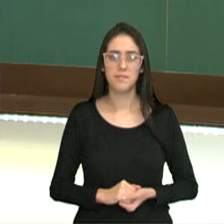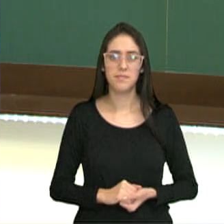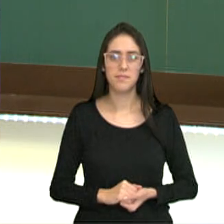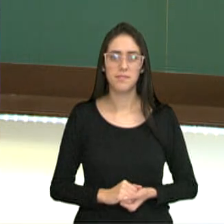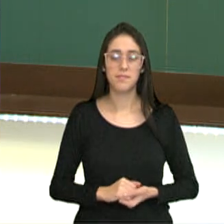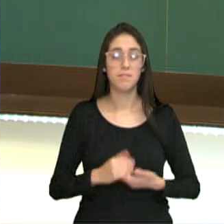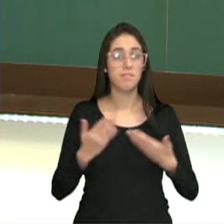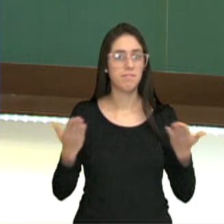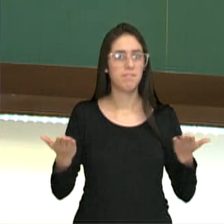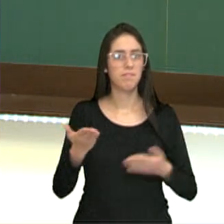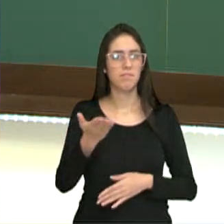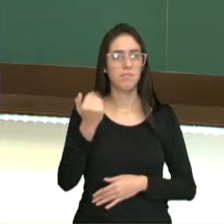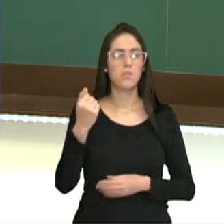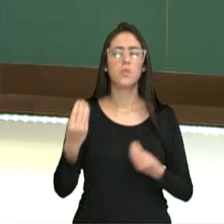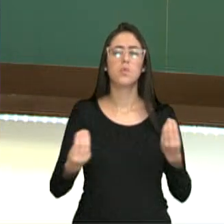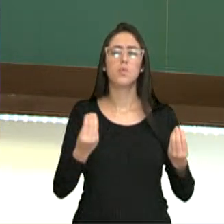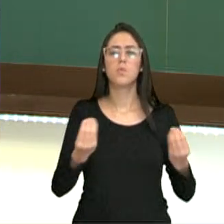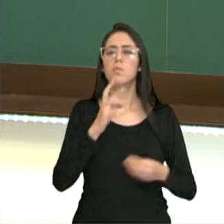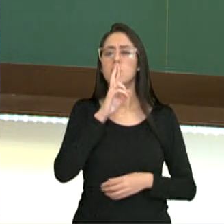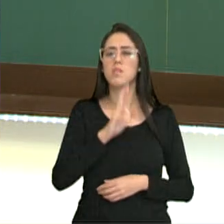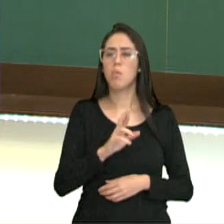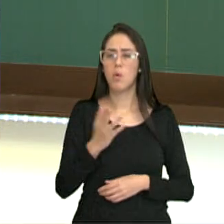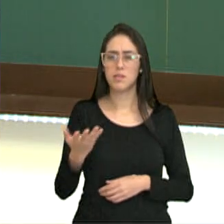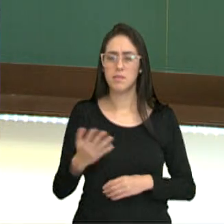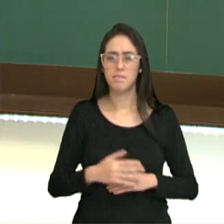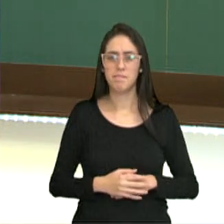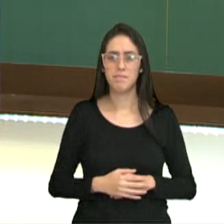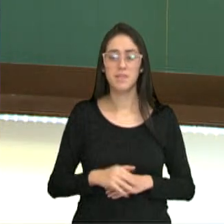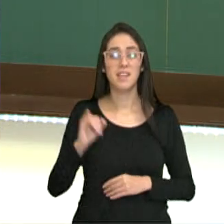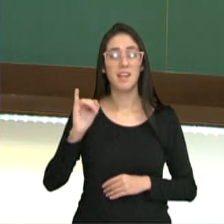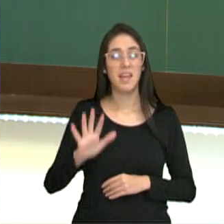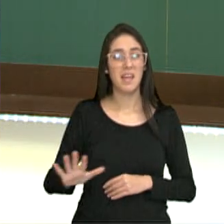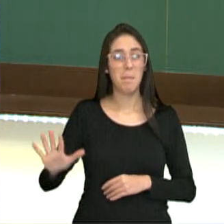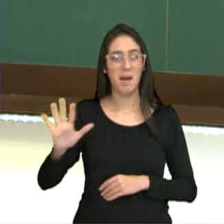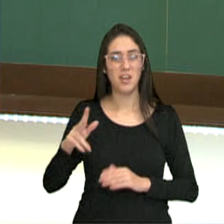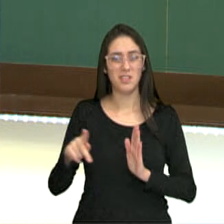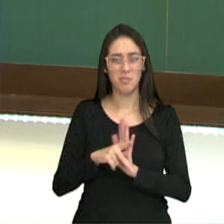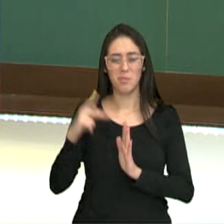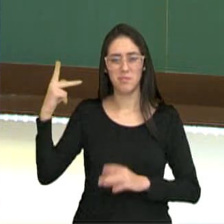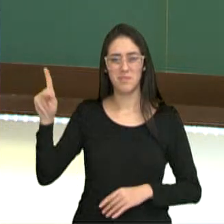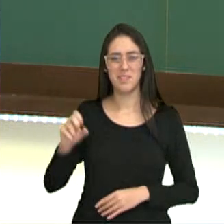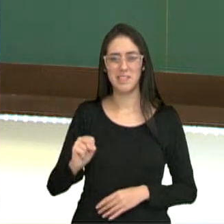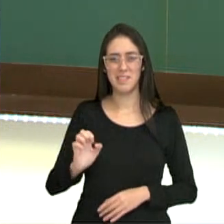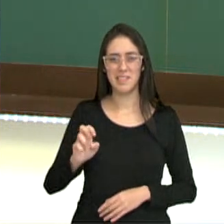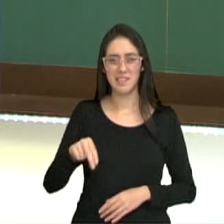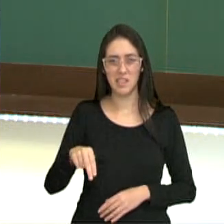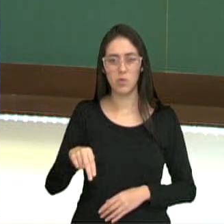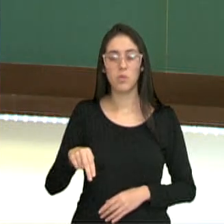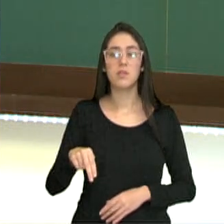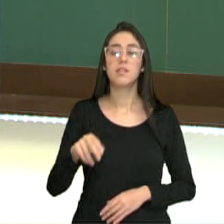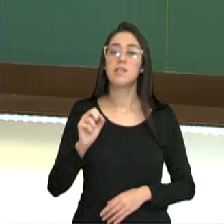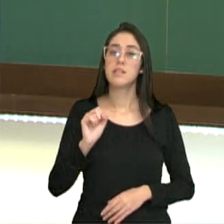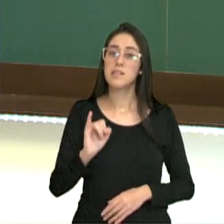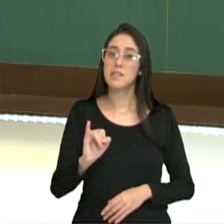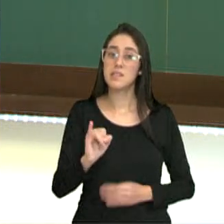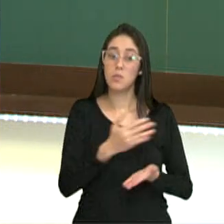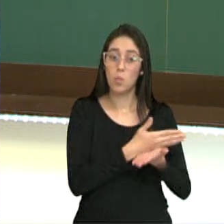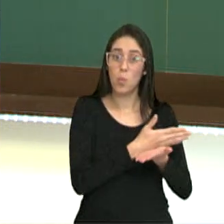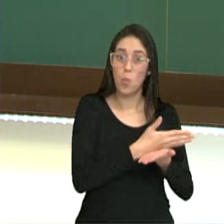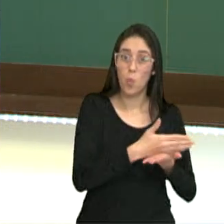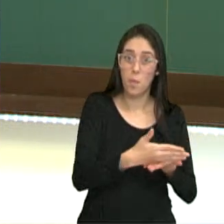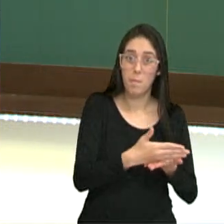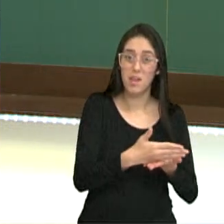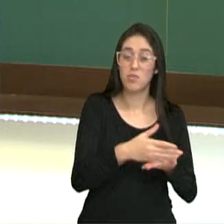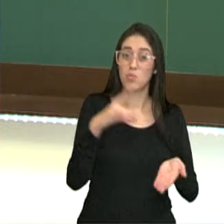Então vamos lá, como é que ficou então a resolução? Então a imagem da função seno, quando ela está no formato inicial, né, no